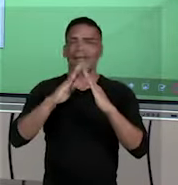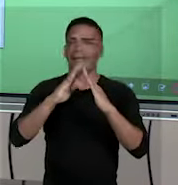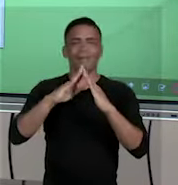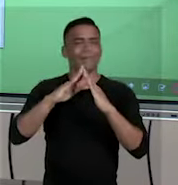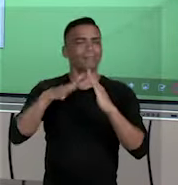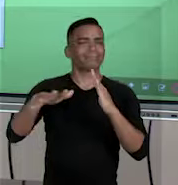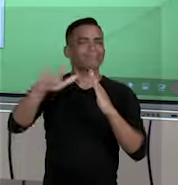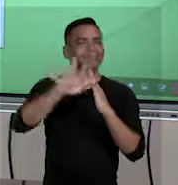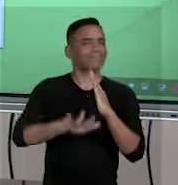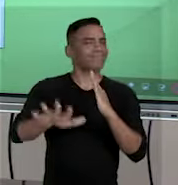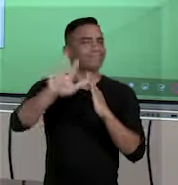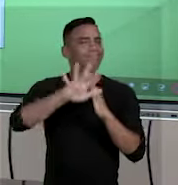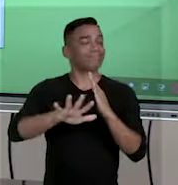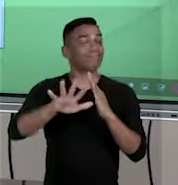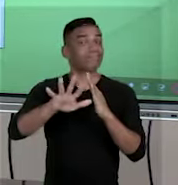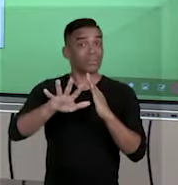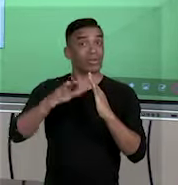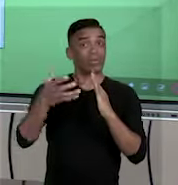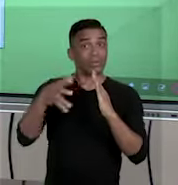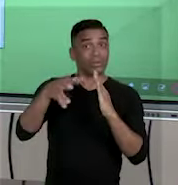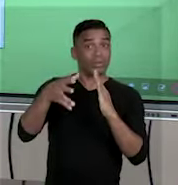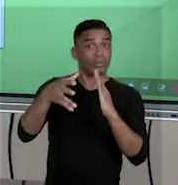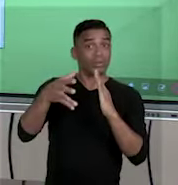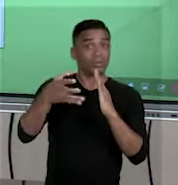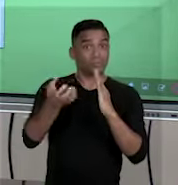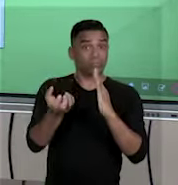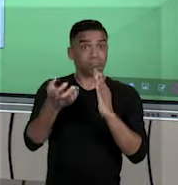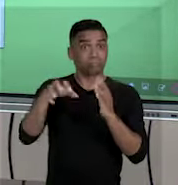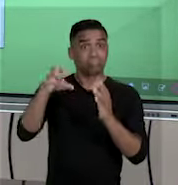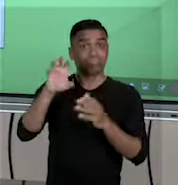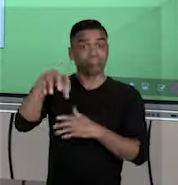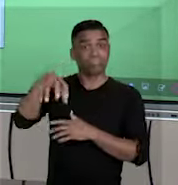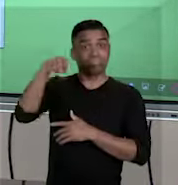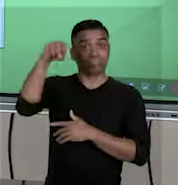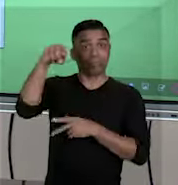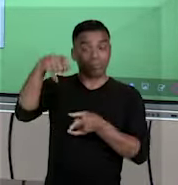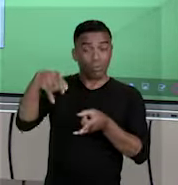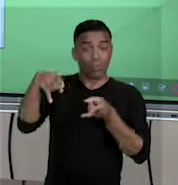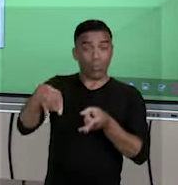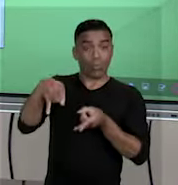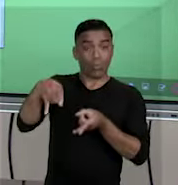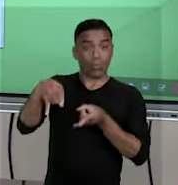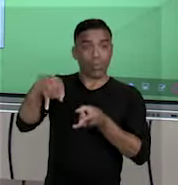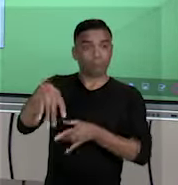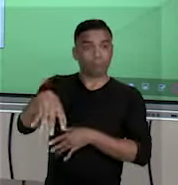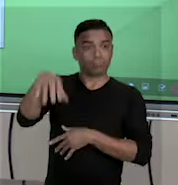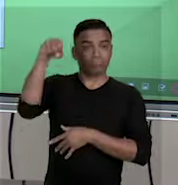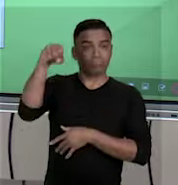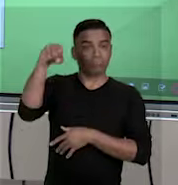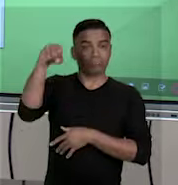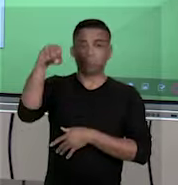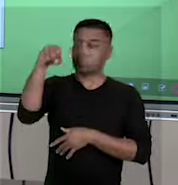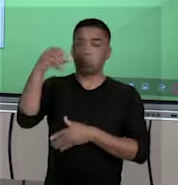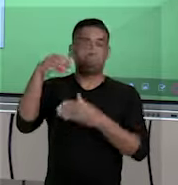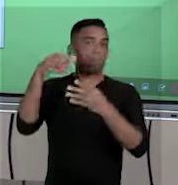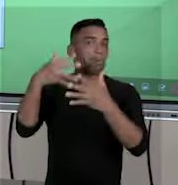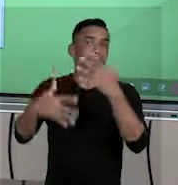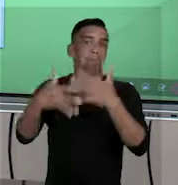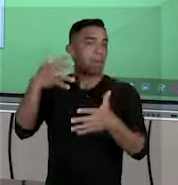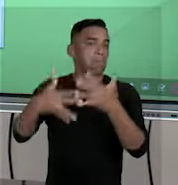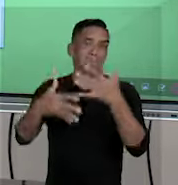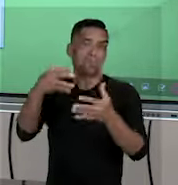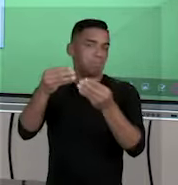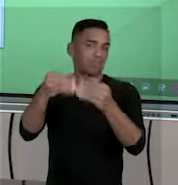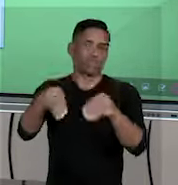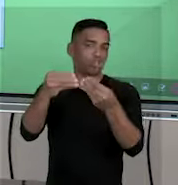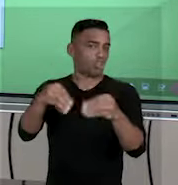que acontece? Quando queima uma lâmpada, por exemplo, queimou a lâmpada do quarto, não impede com que os